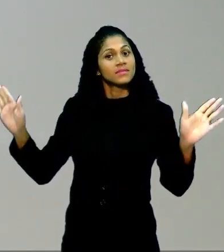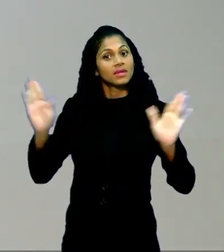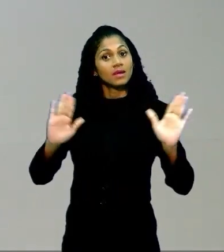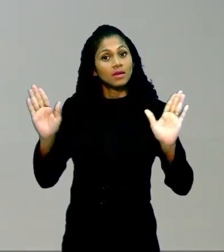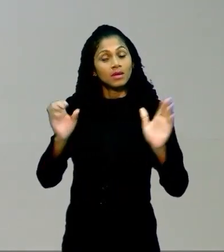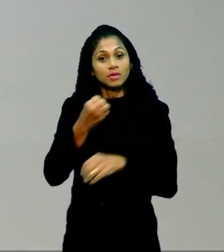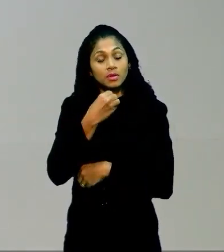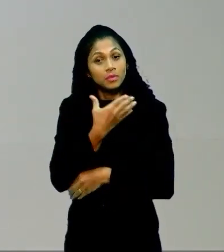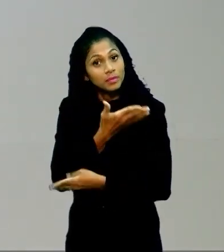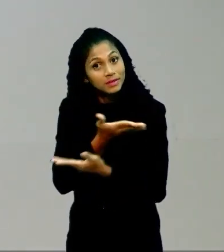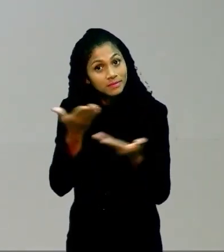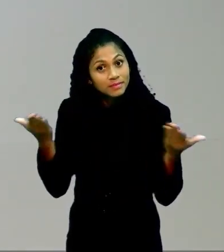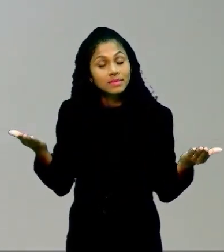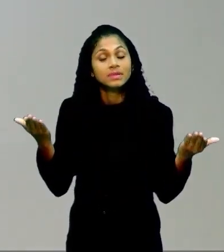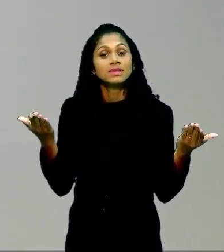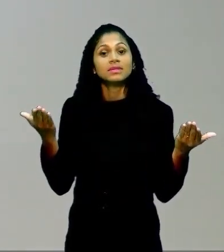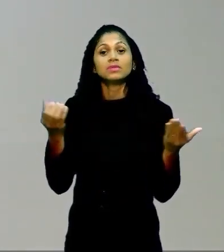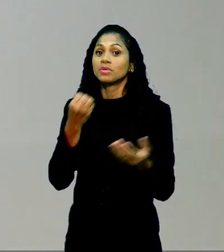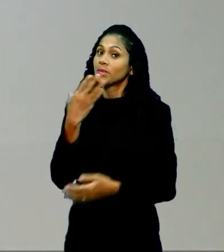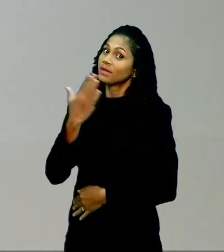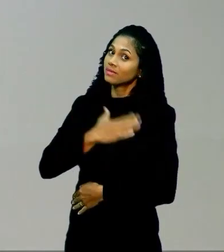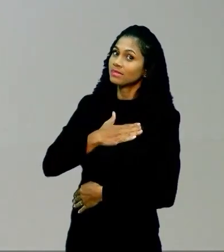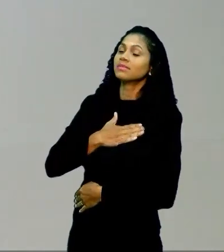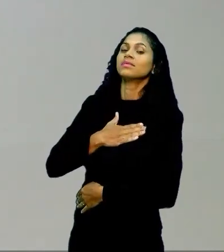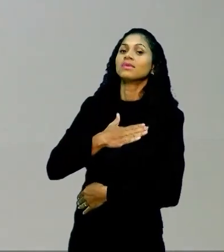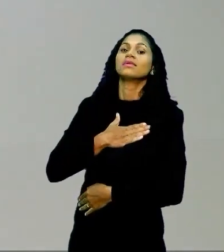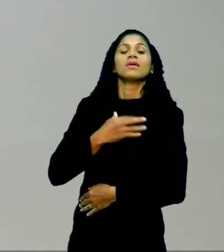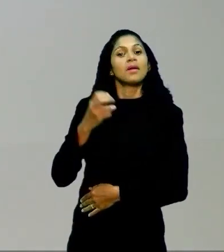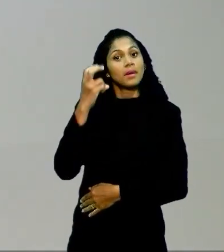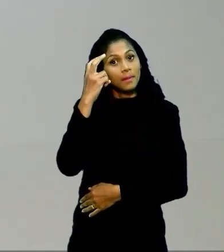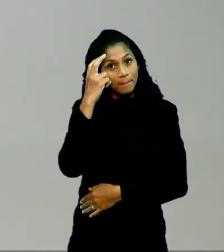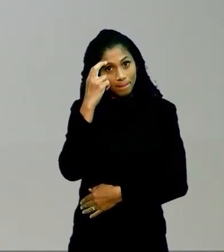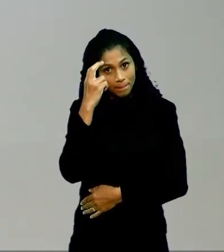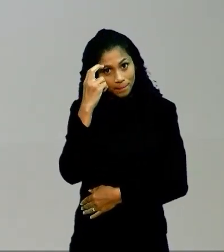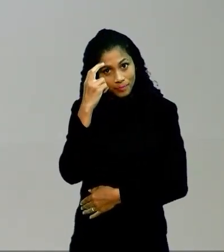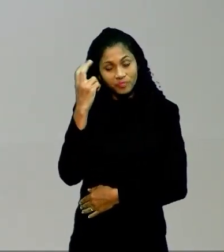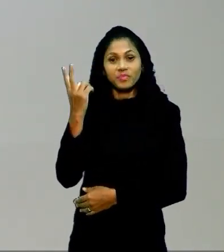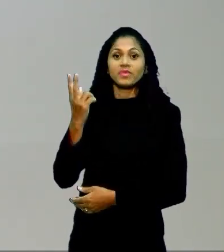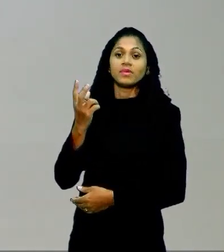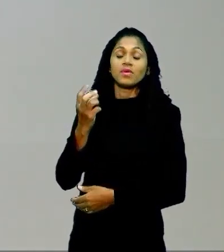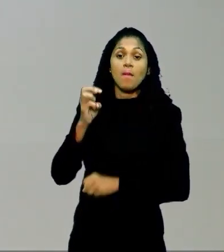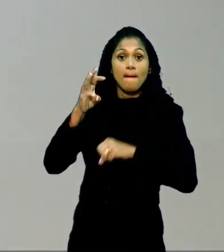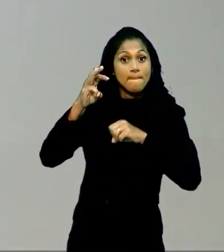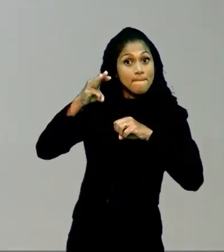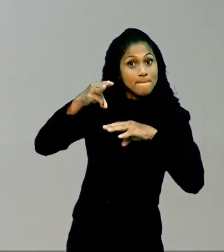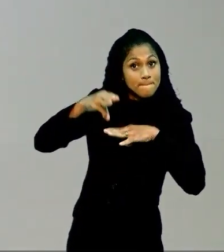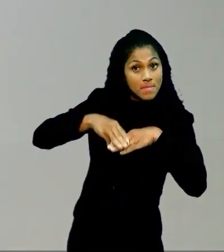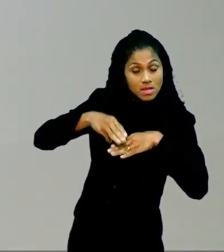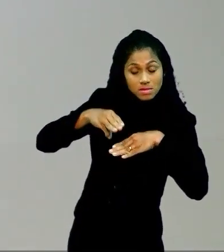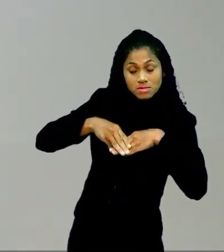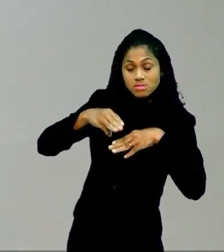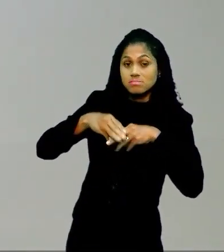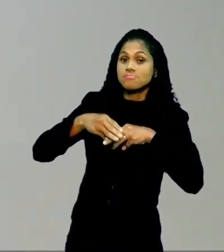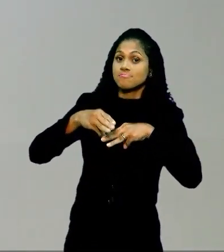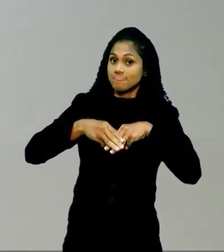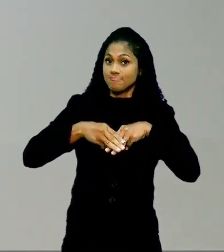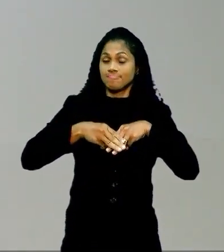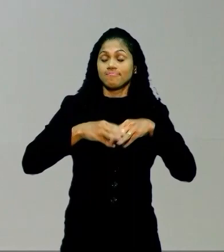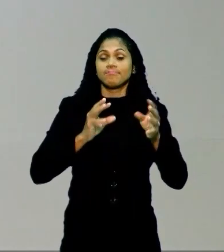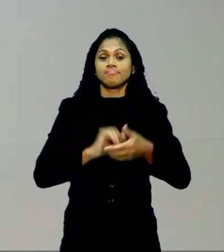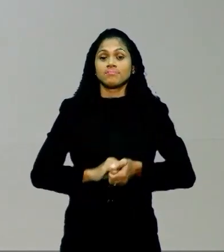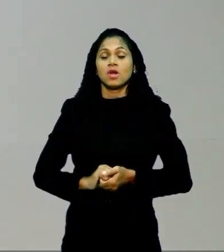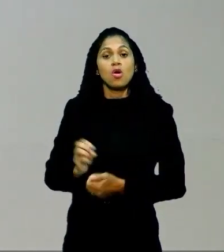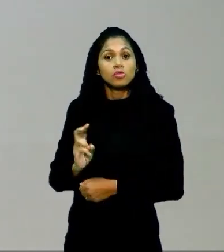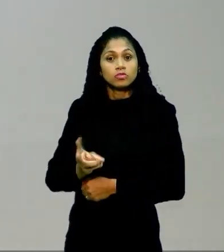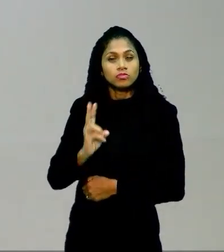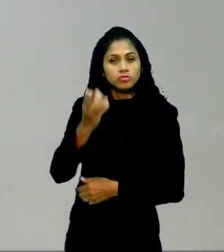Olá, tudo bem com vocês? Tudo bem comigo? Eu sou o professor Carlos, professor de matemática. E hoje a gente vai dar continuidade àquela